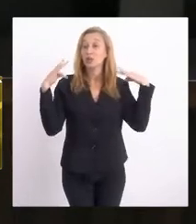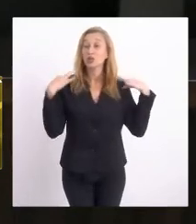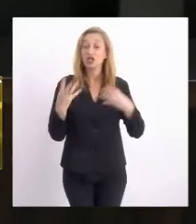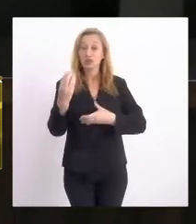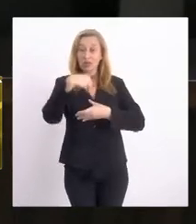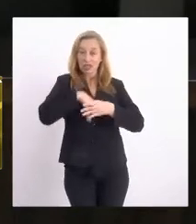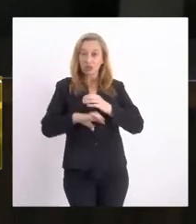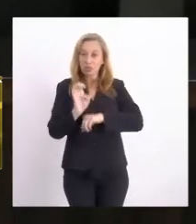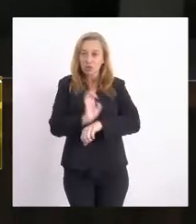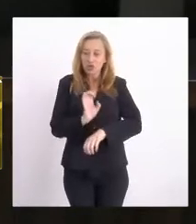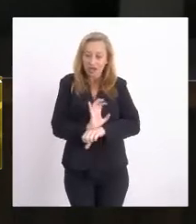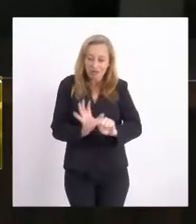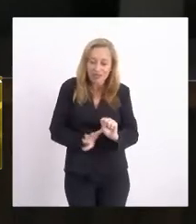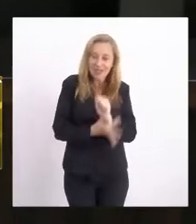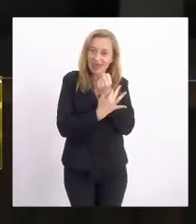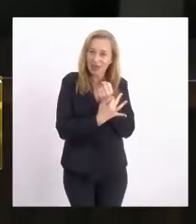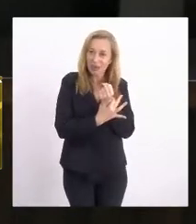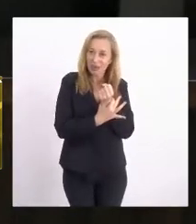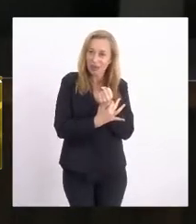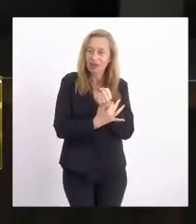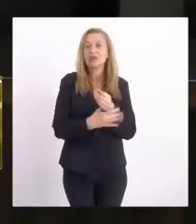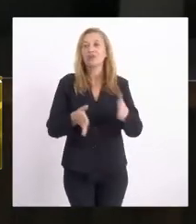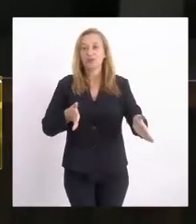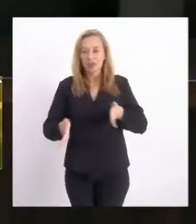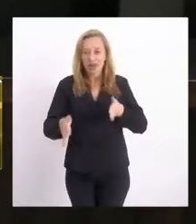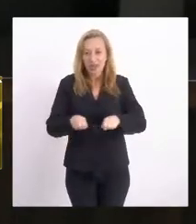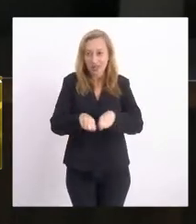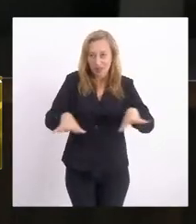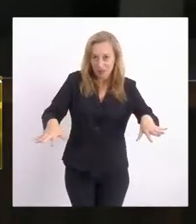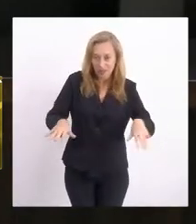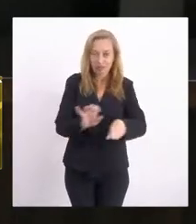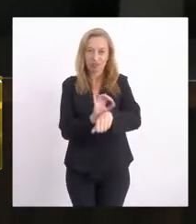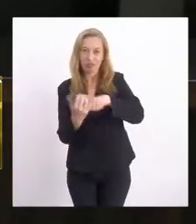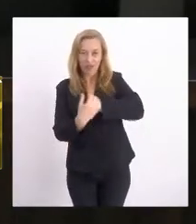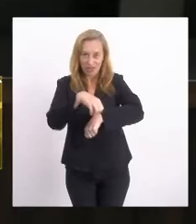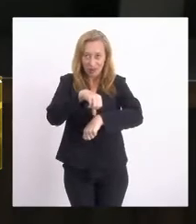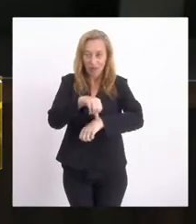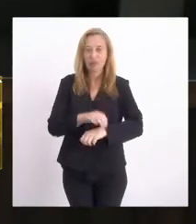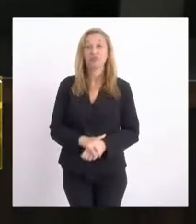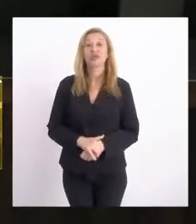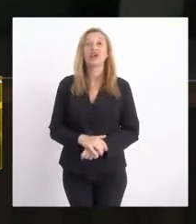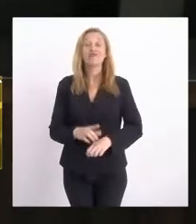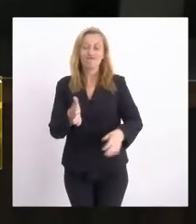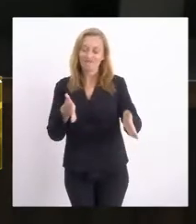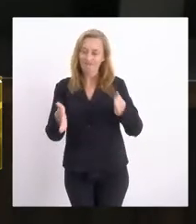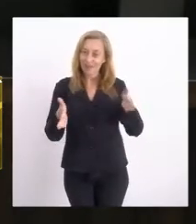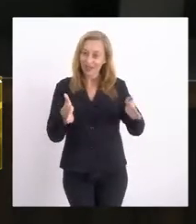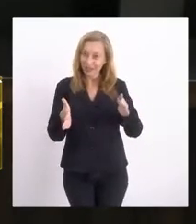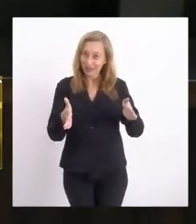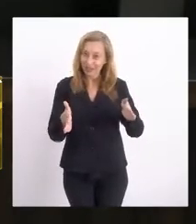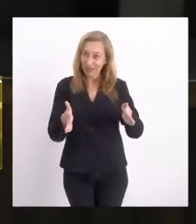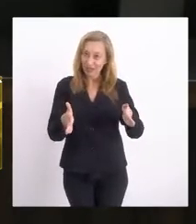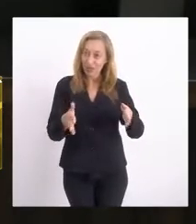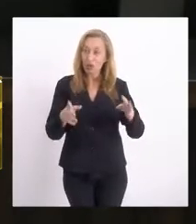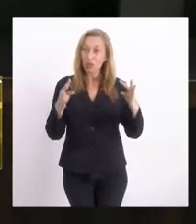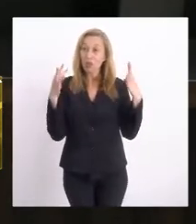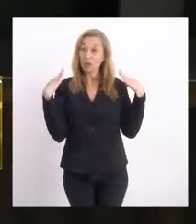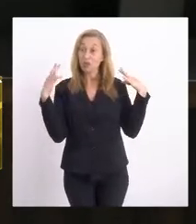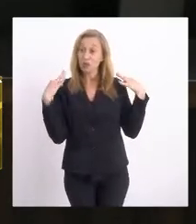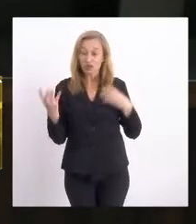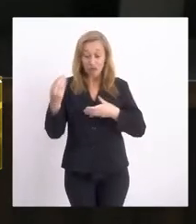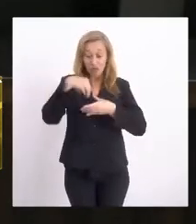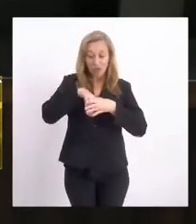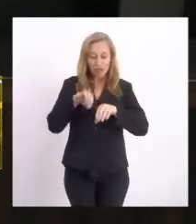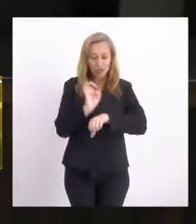de forma segura durante a pandemia da cor 2019 Neste período com o turismo interno